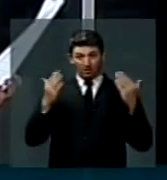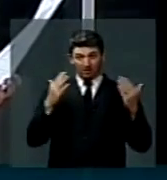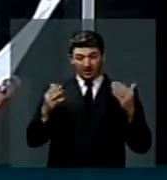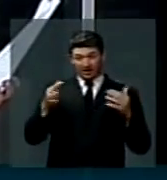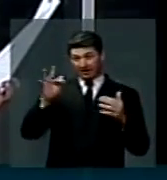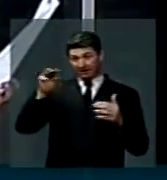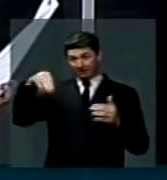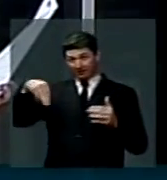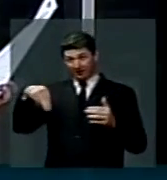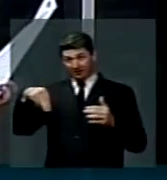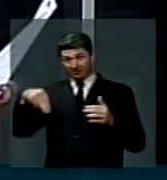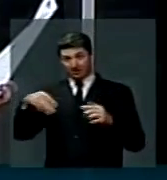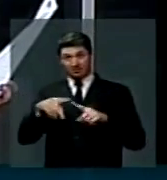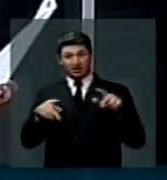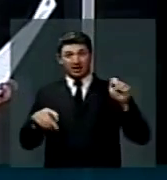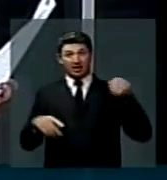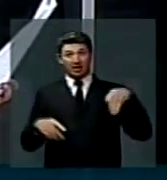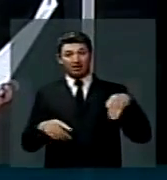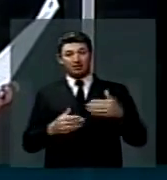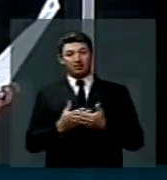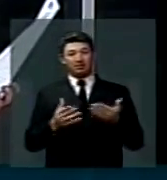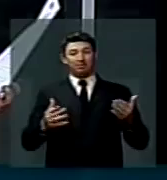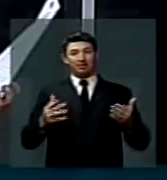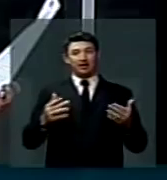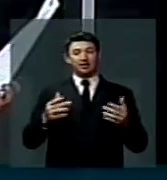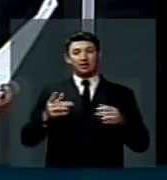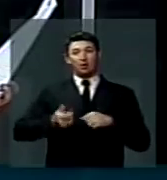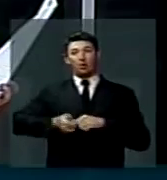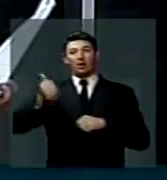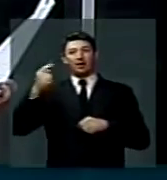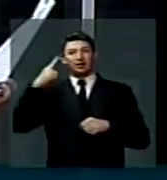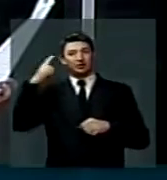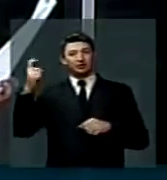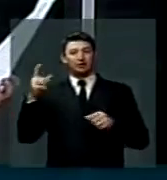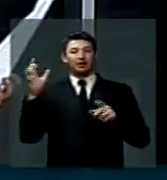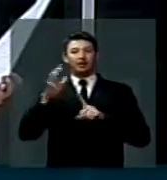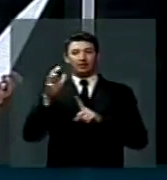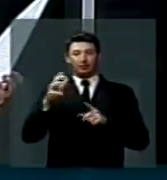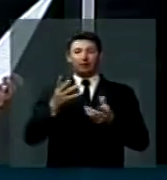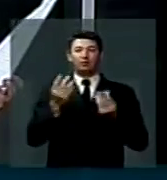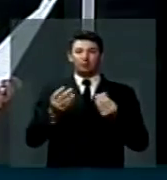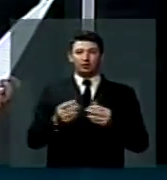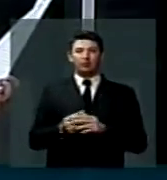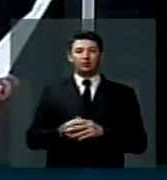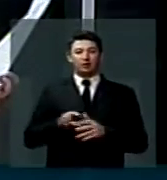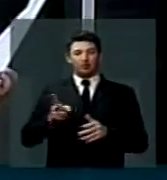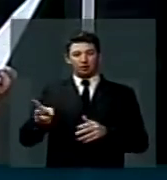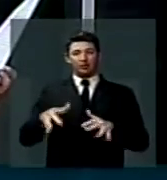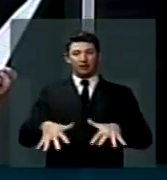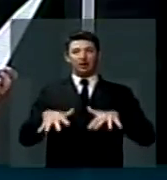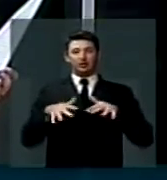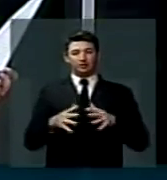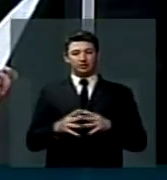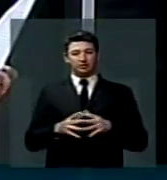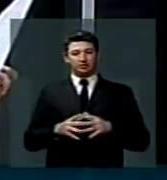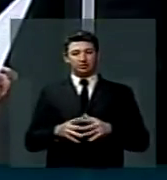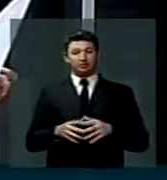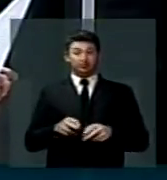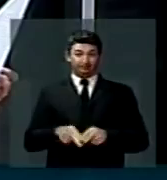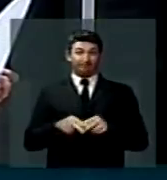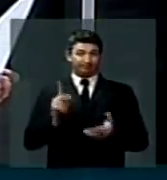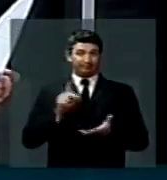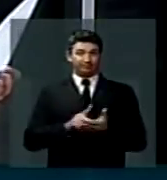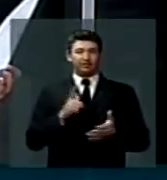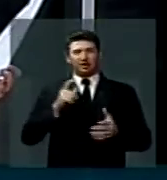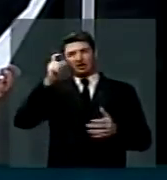FM, o sinal de AM perde em qualidade sonora, o que também afetou muito a manutenção da audiência. De fato, há